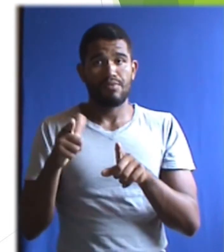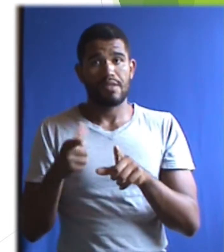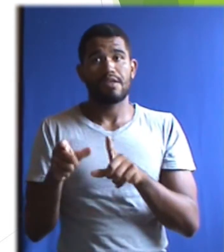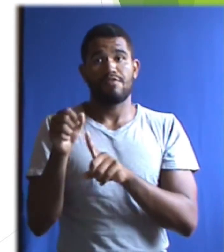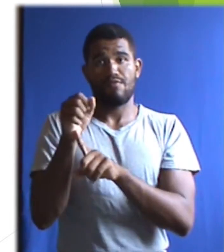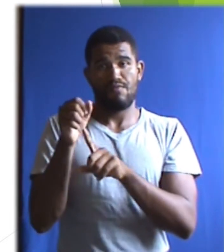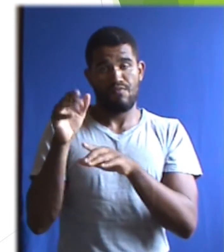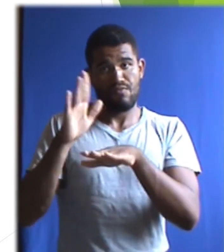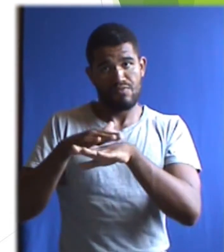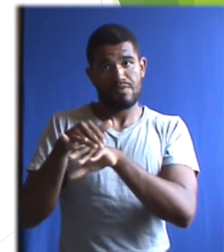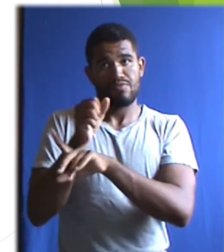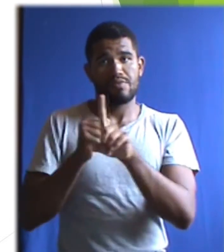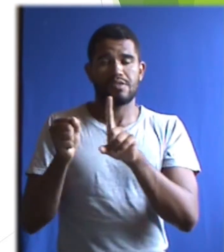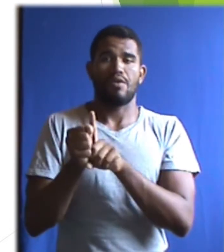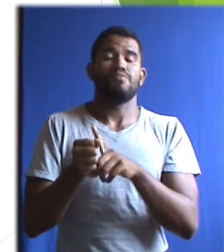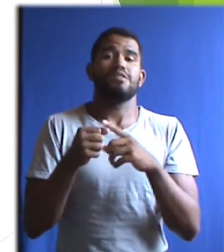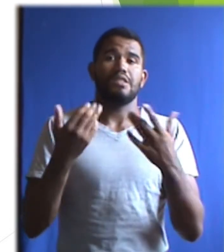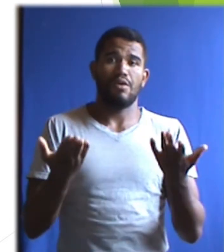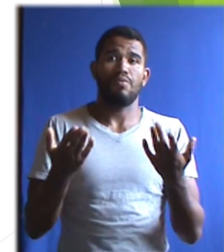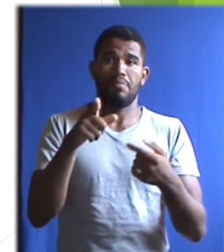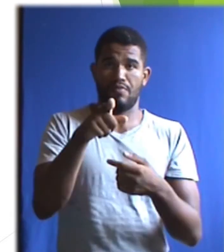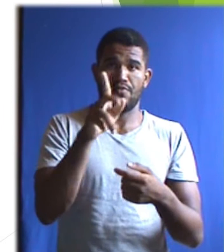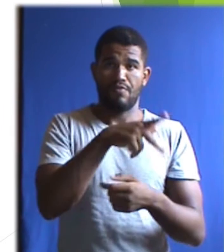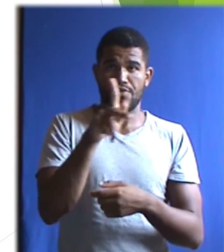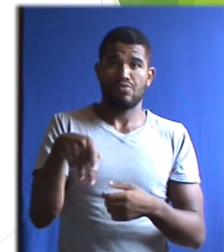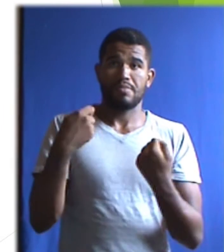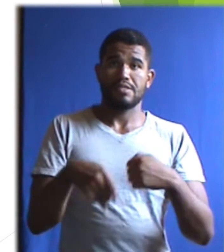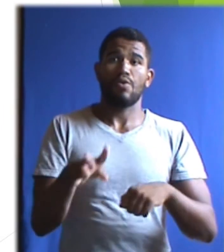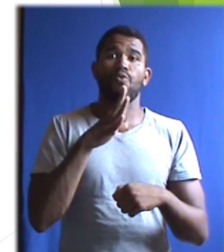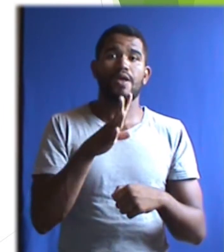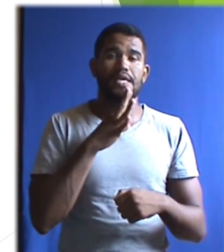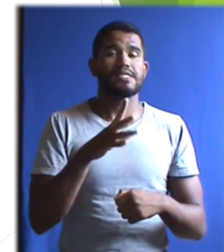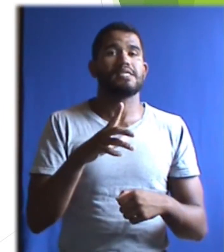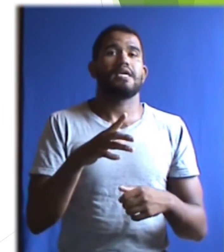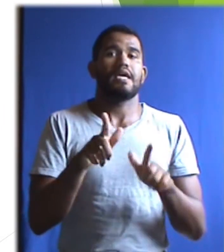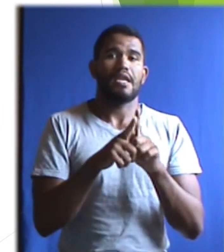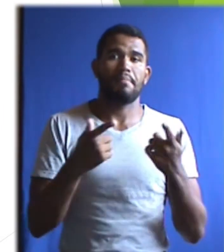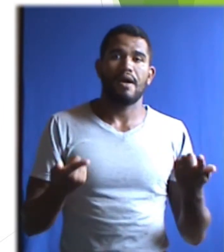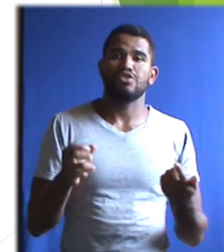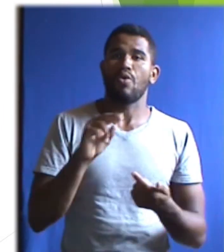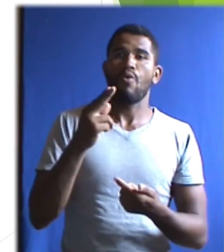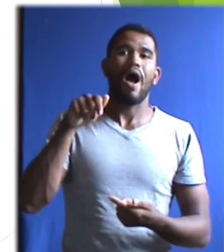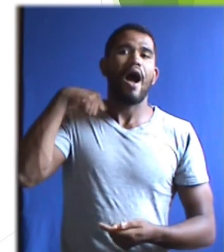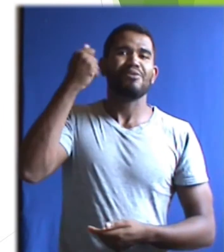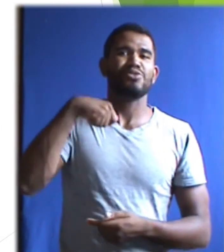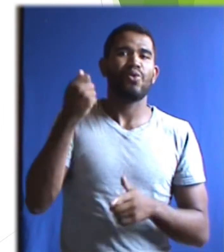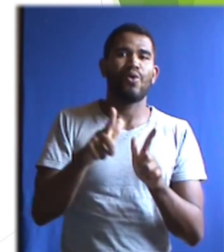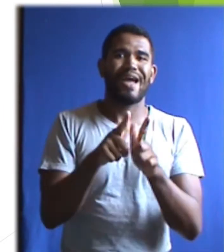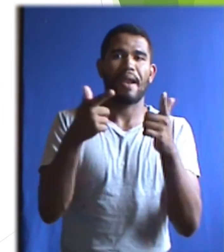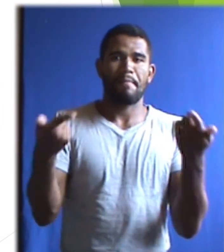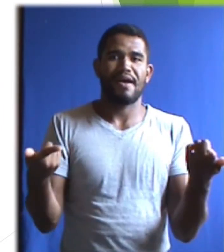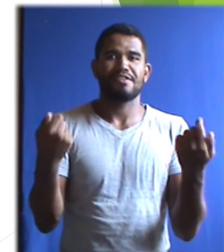normativa também é estudar a gramática portuguesa, porque o professor ele precisa conhecer a gramática, ele tem que ter um gramático